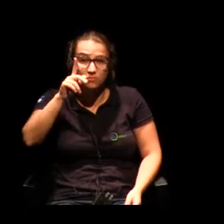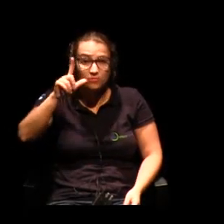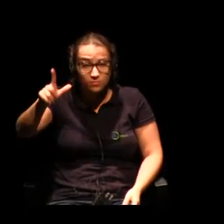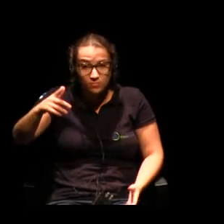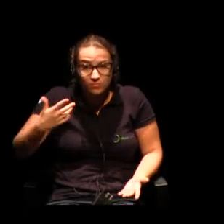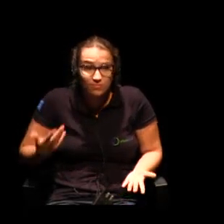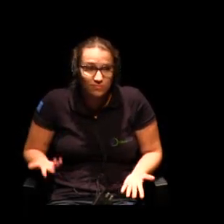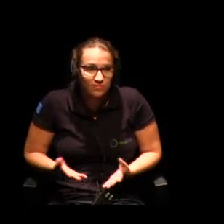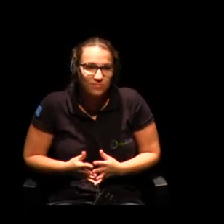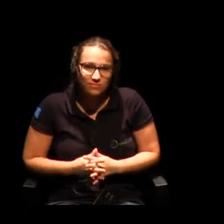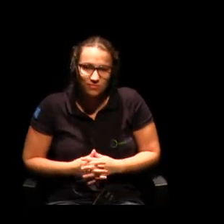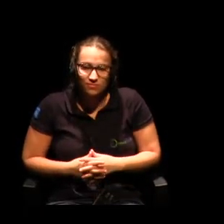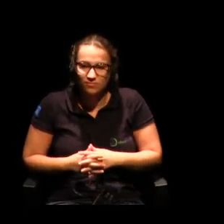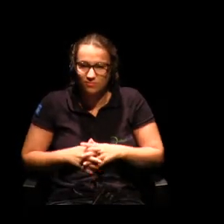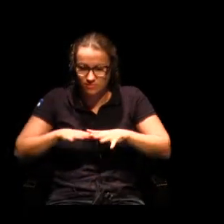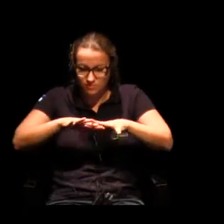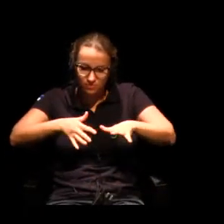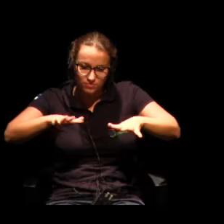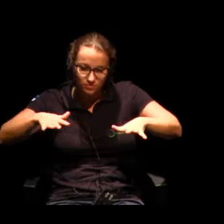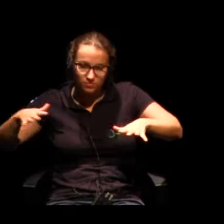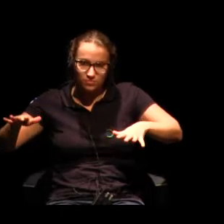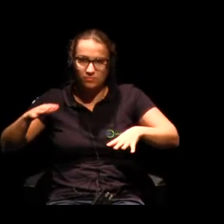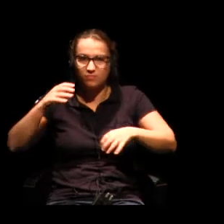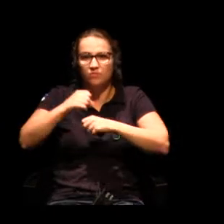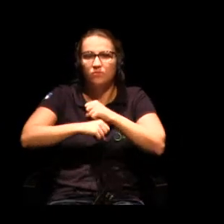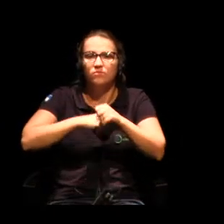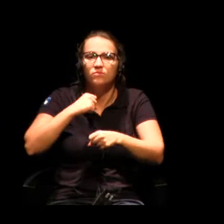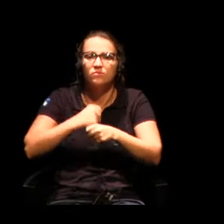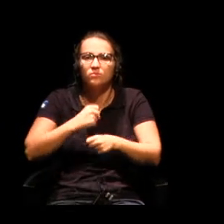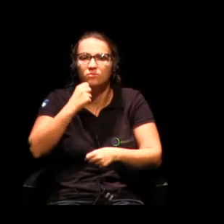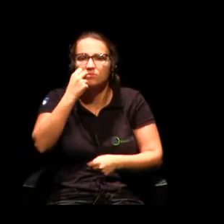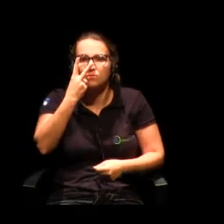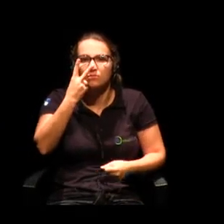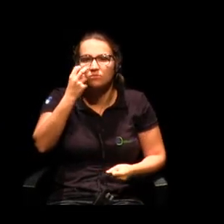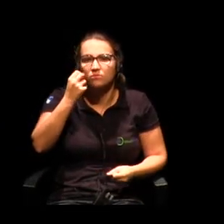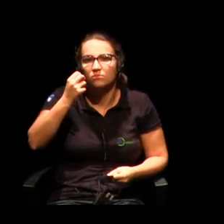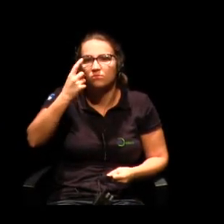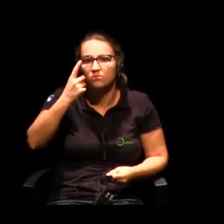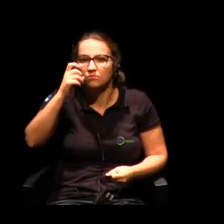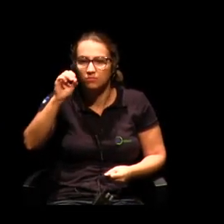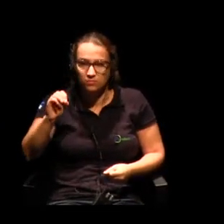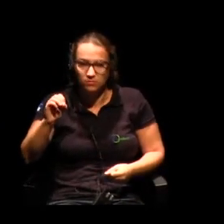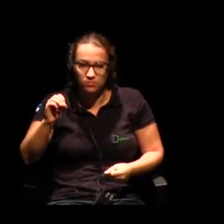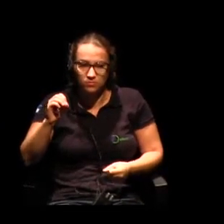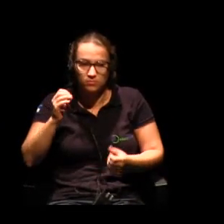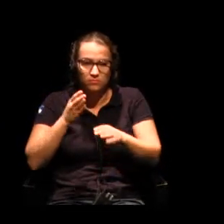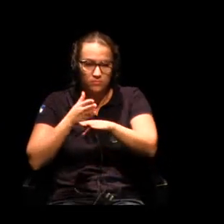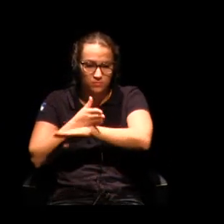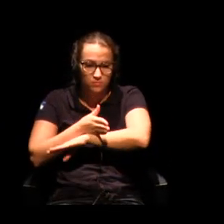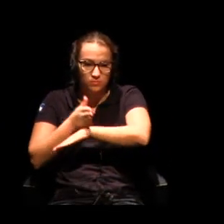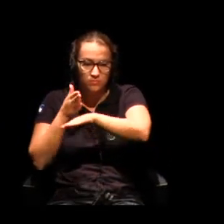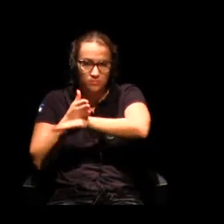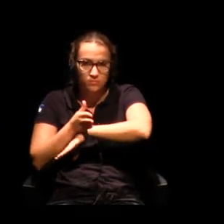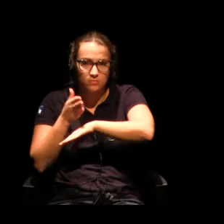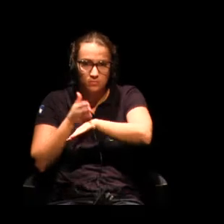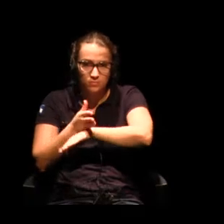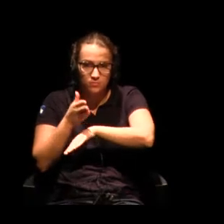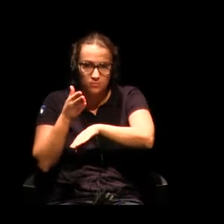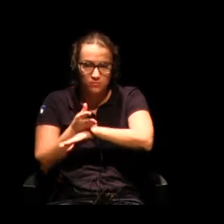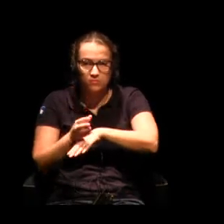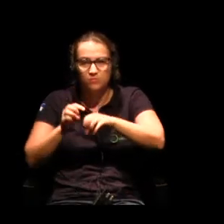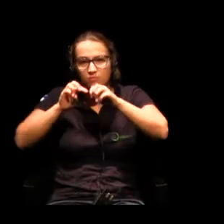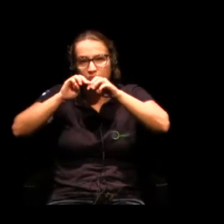100 quilômetros da costa marítima. Em 2010, estávamos